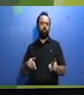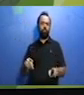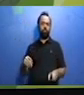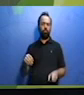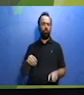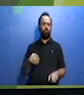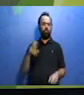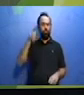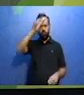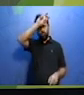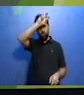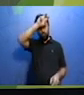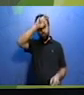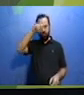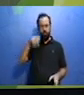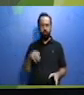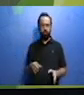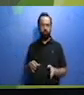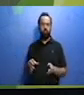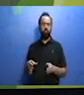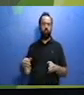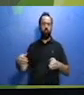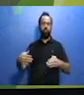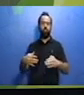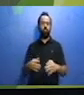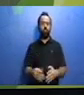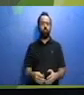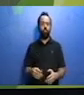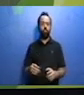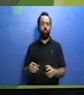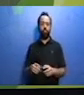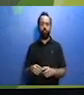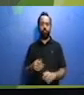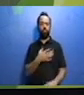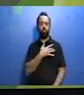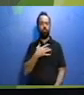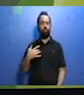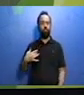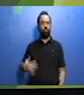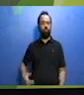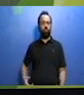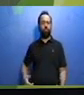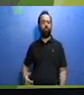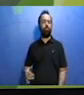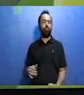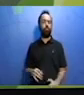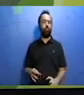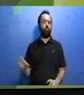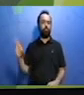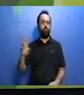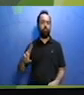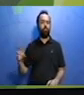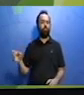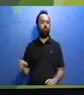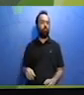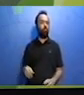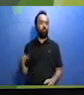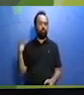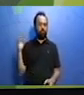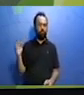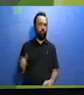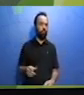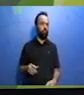Médio, Egito, Mesopotâmia e China. Eles já utilizavam o petróleo na forma de